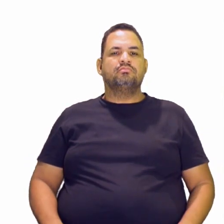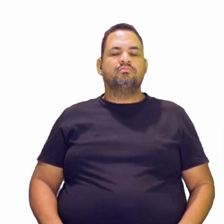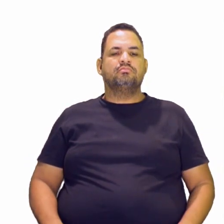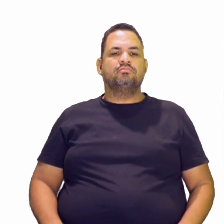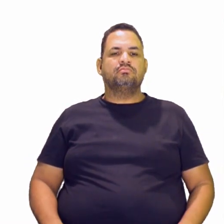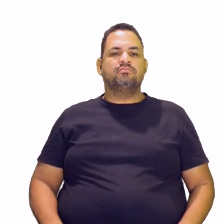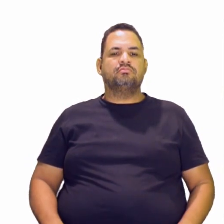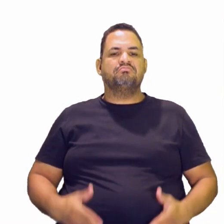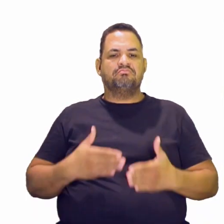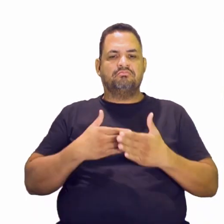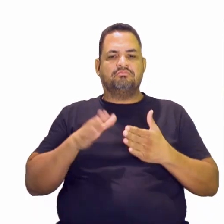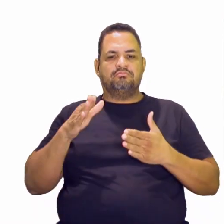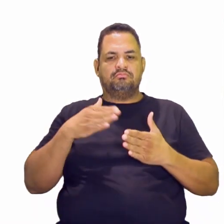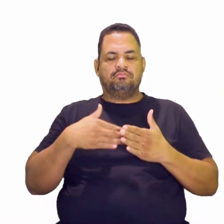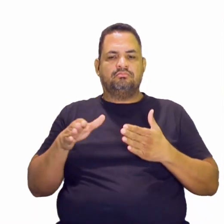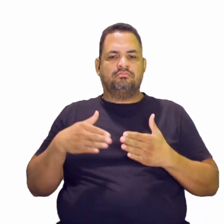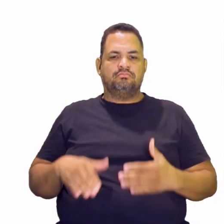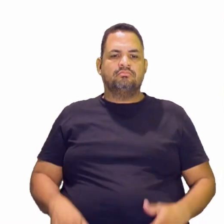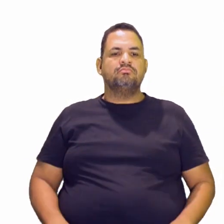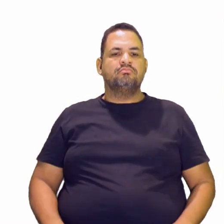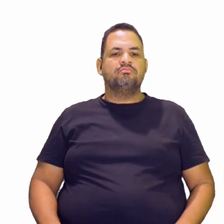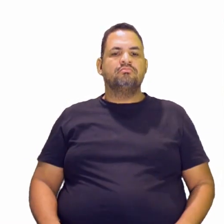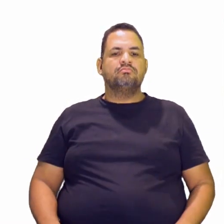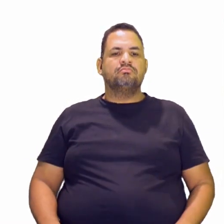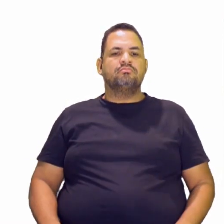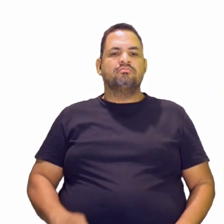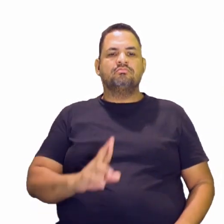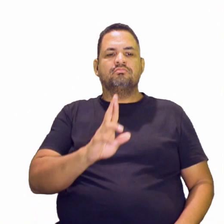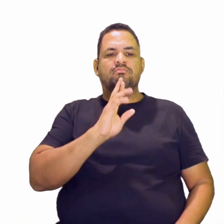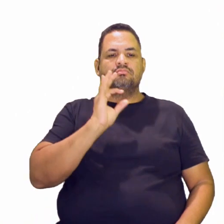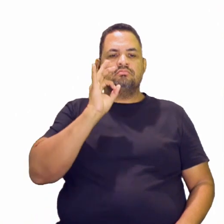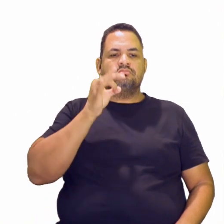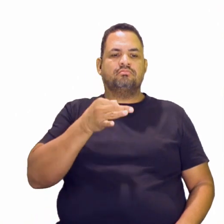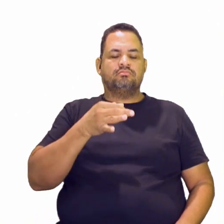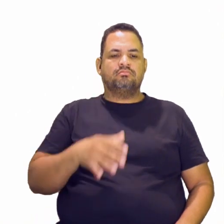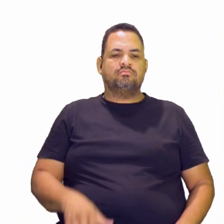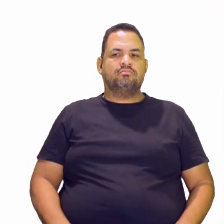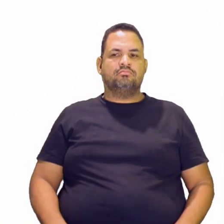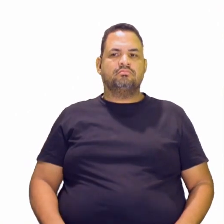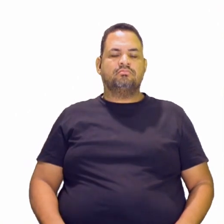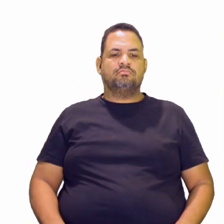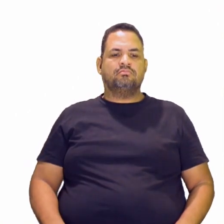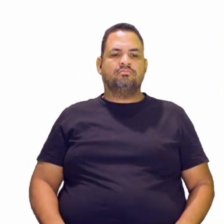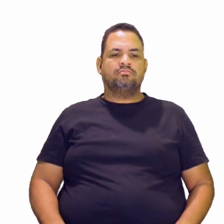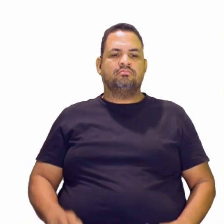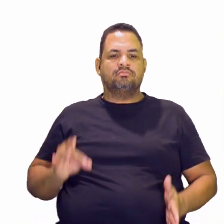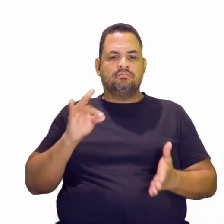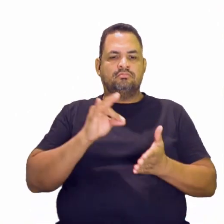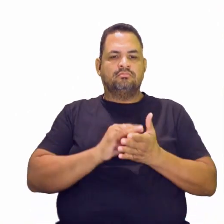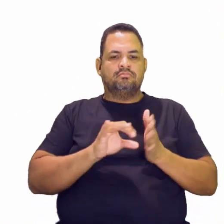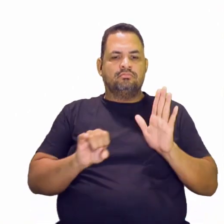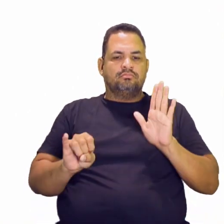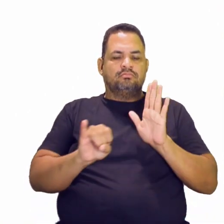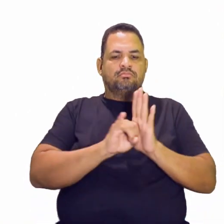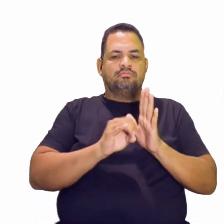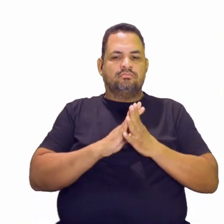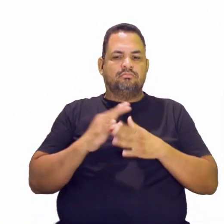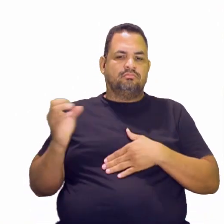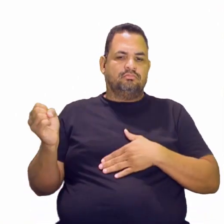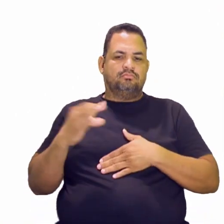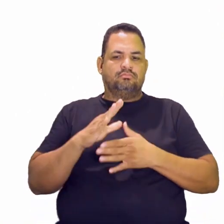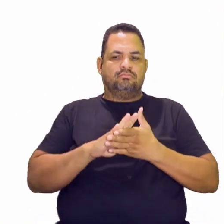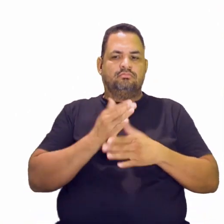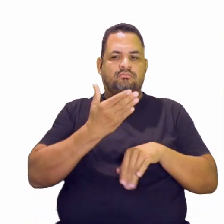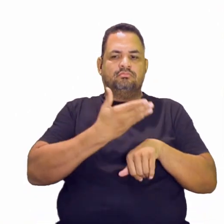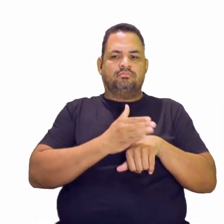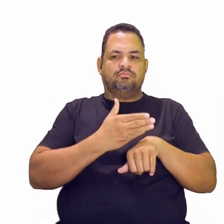ir cancelando, né? Então, a resposta correta, vamos direto, afirmação de identidade dos jovens que